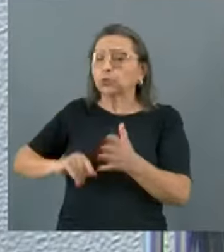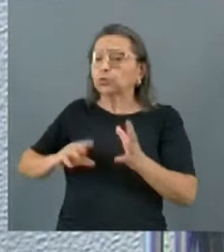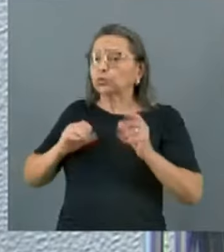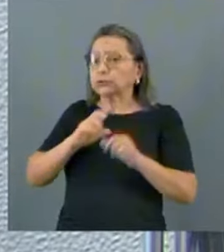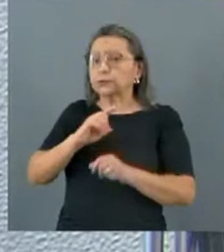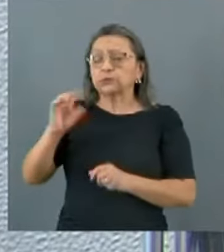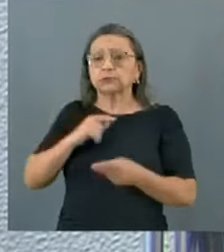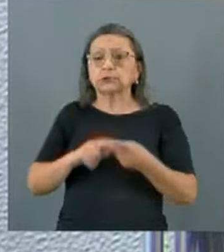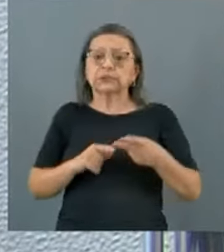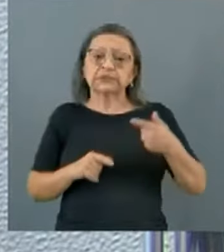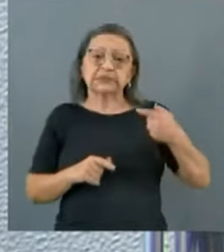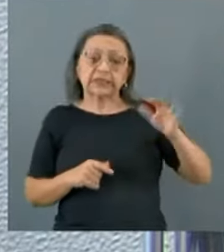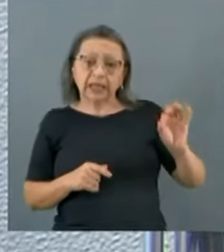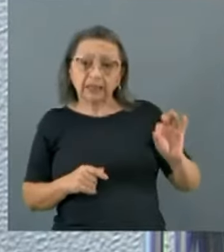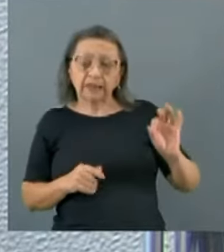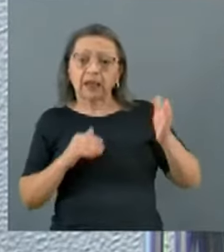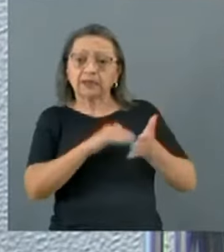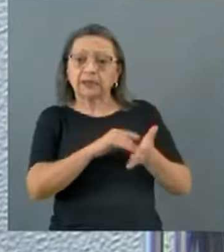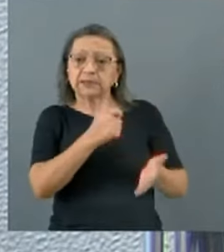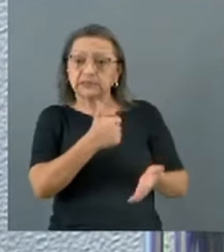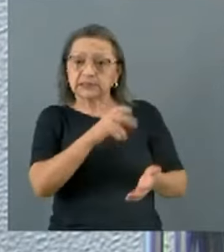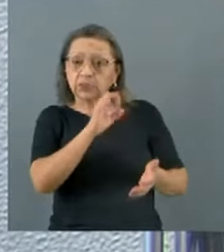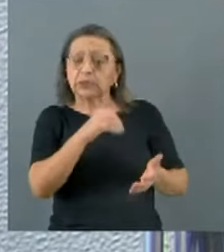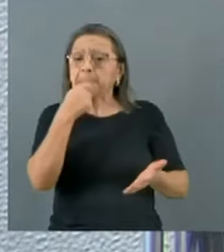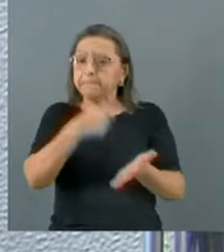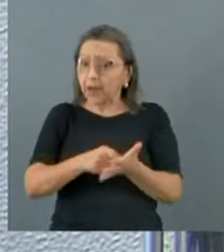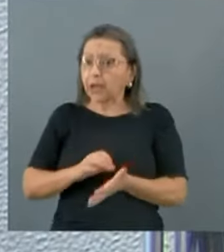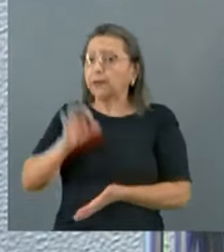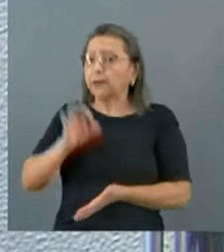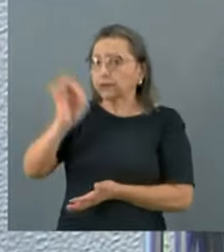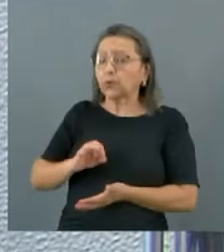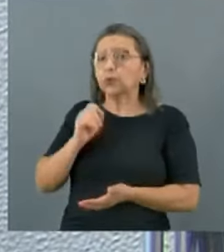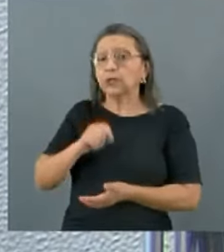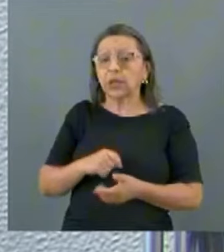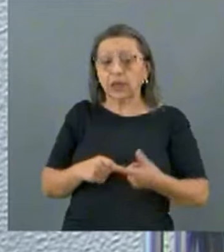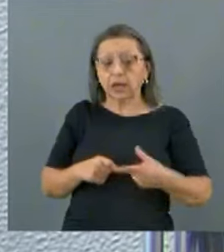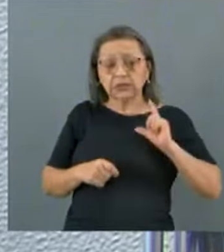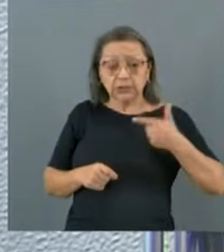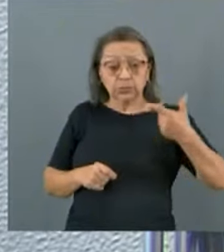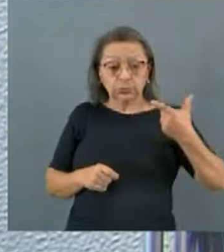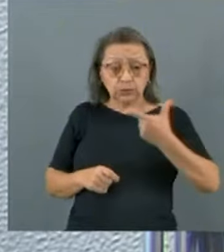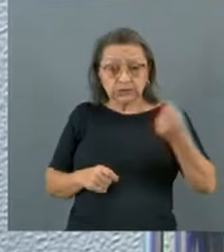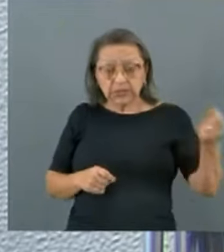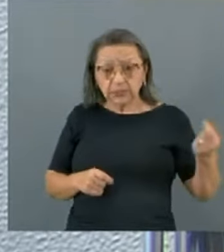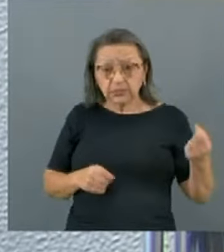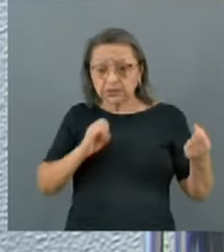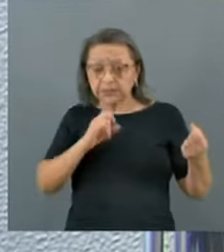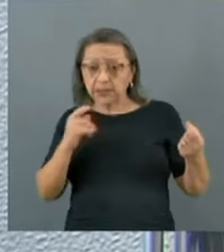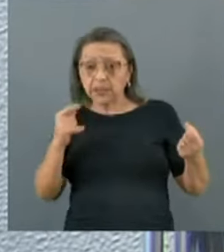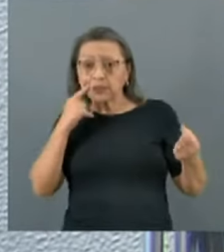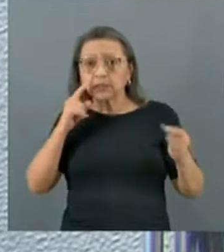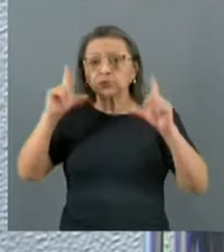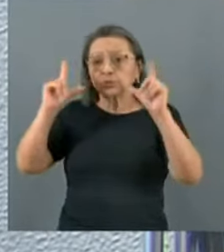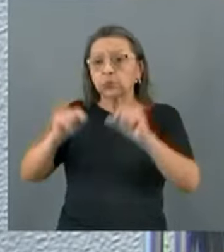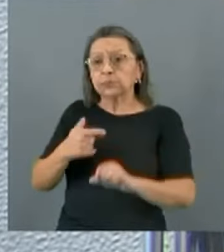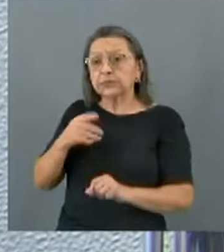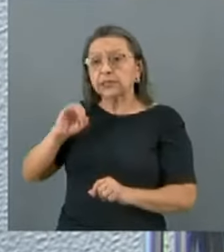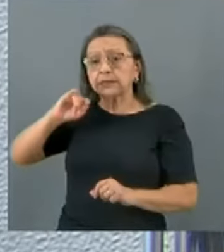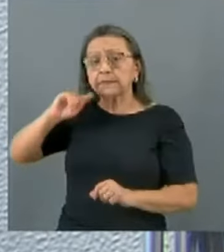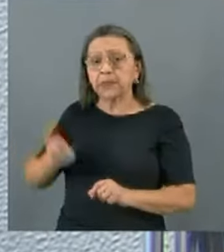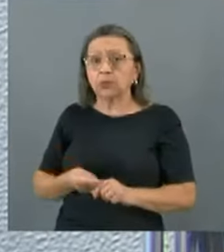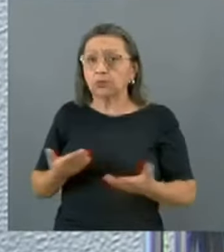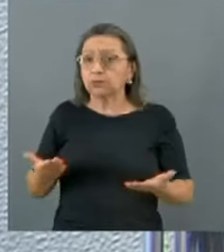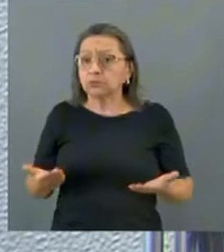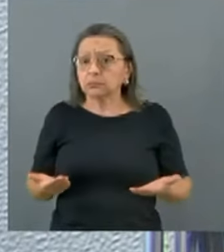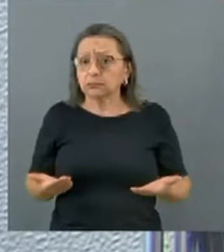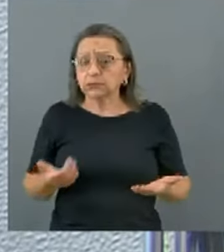150 paga o proporcional. Então, o que é 200 do IPI cai para 70 mil. A isenção total é até